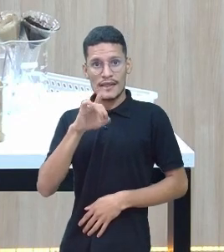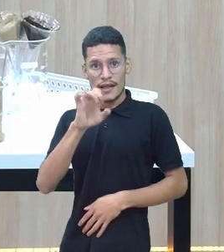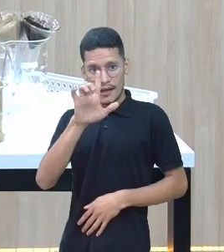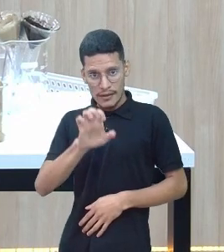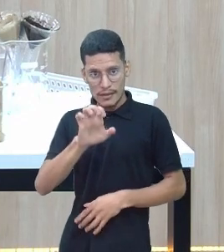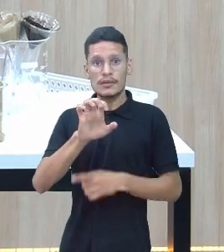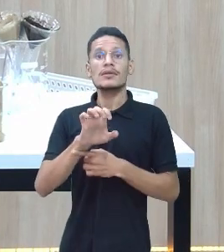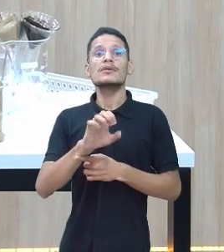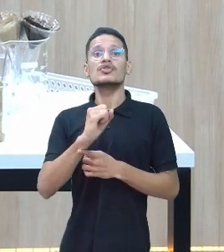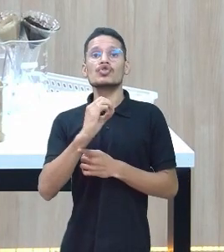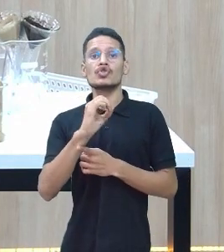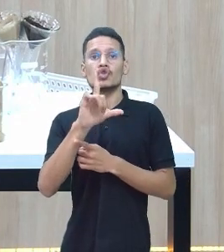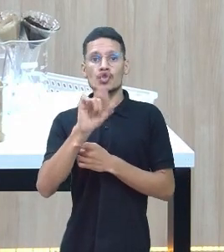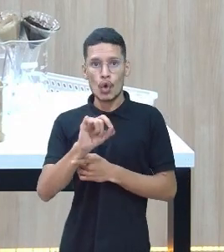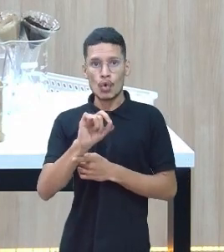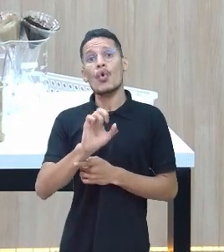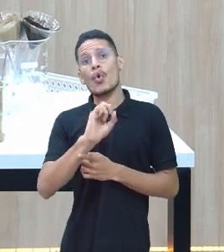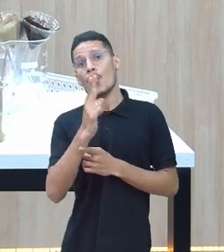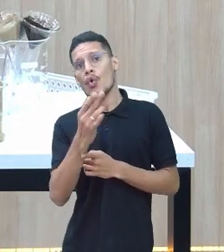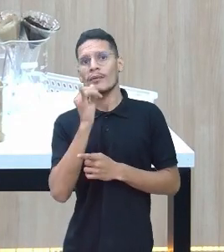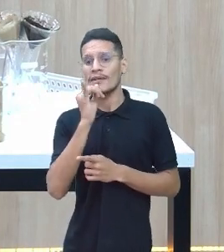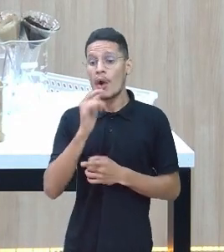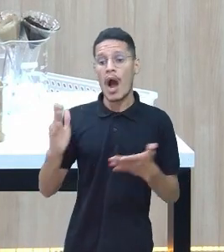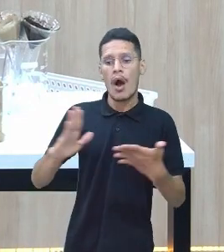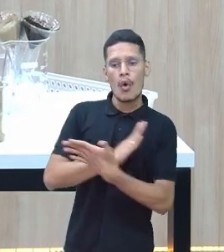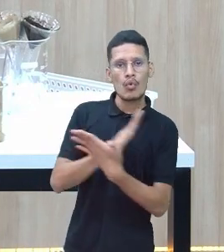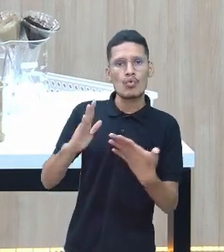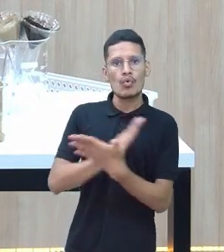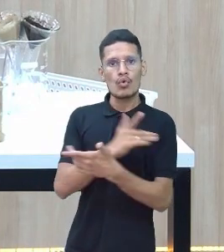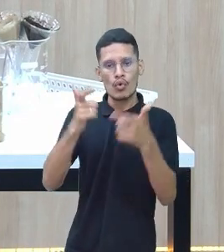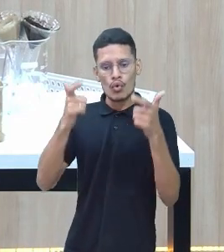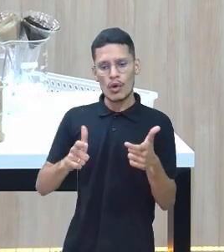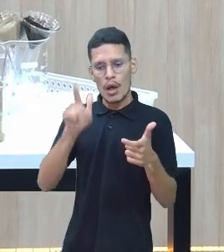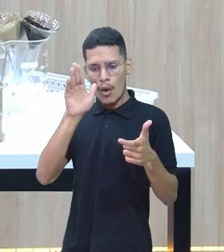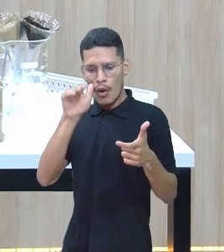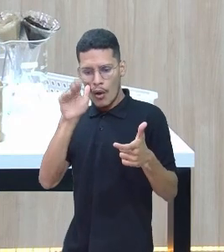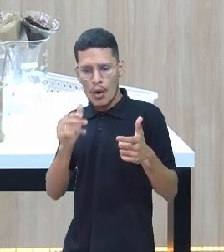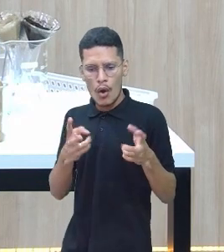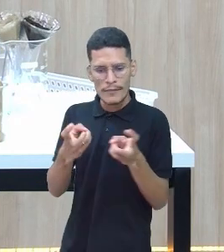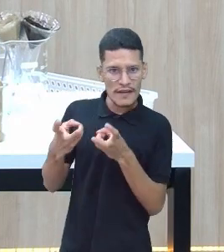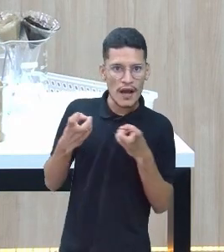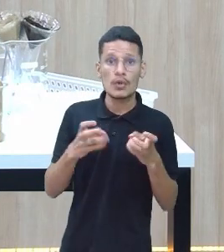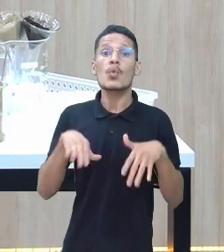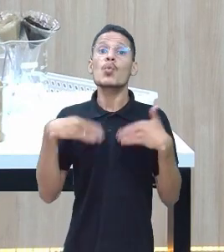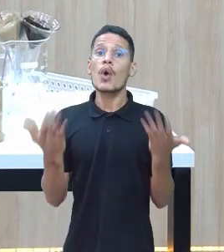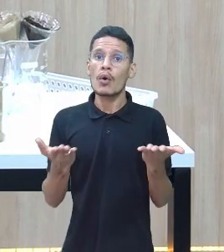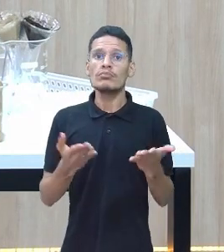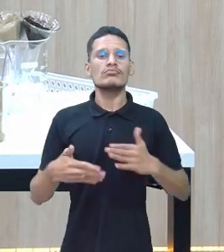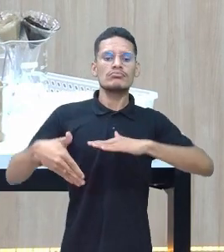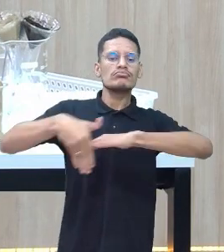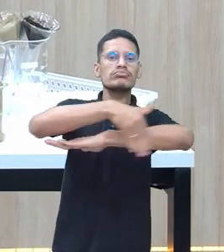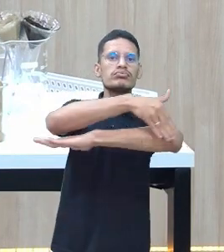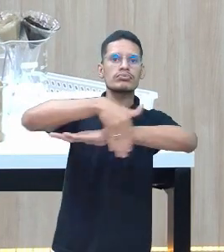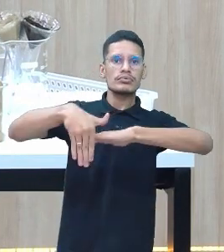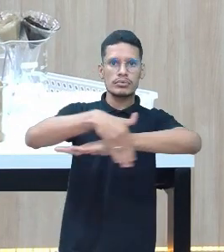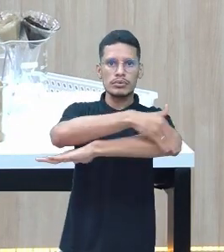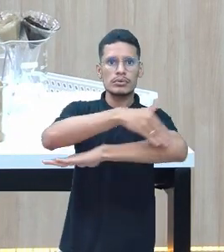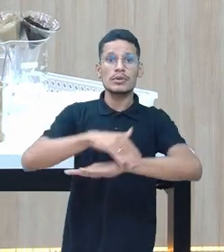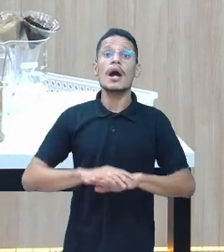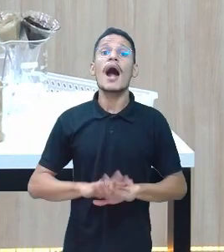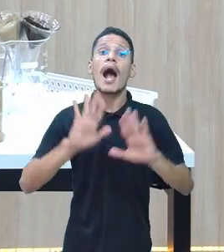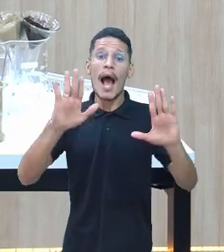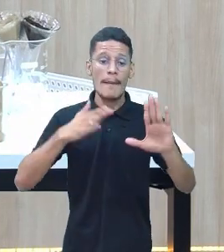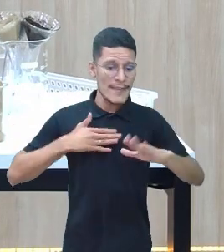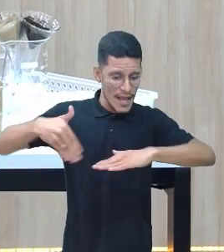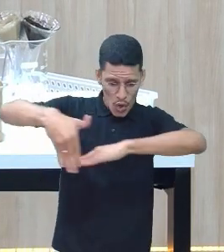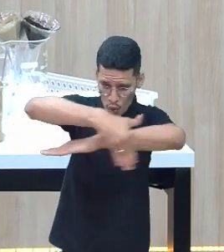Ou permeabilidade de alguns locais observados. E quais são os locais observados? A rua. Ah, professora, minha